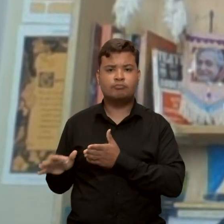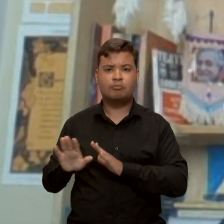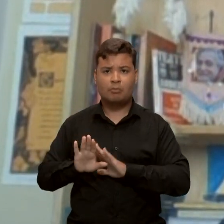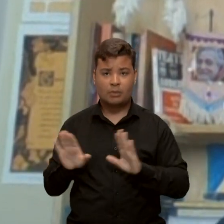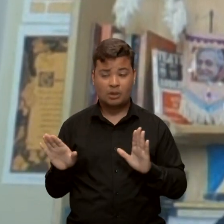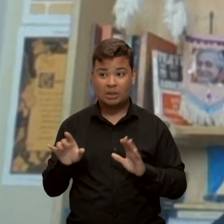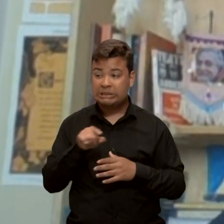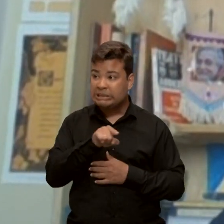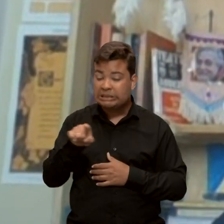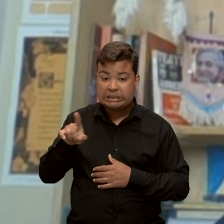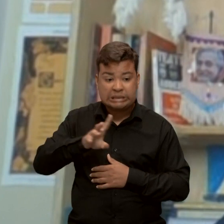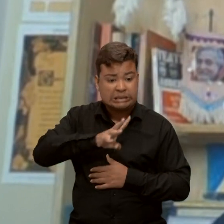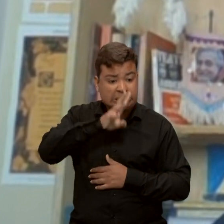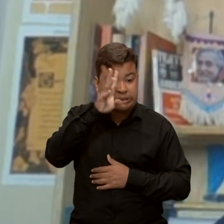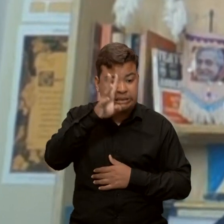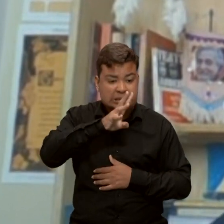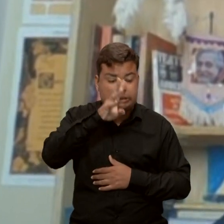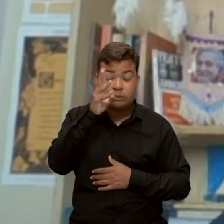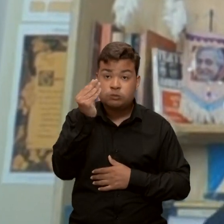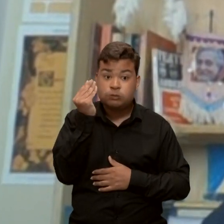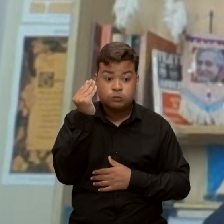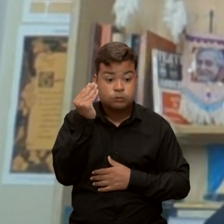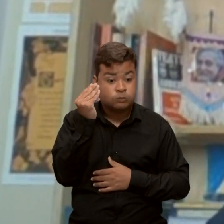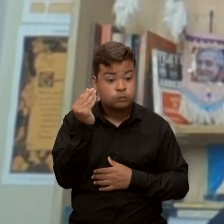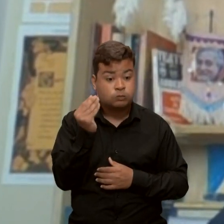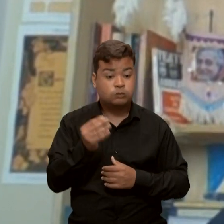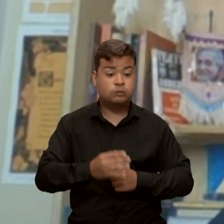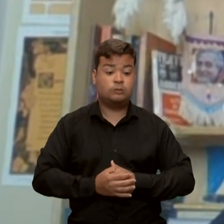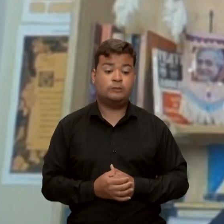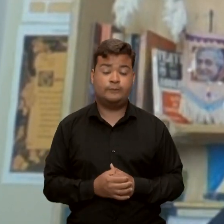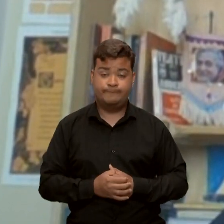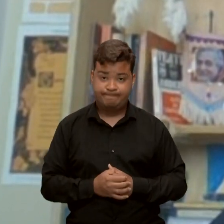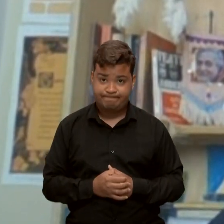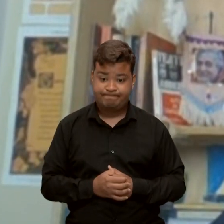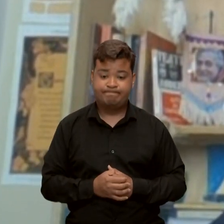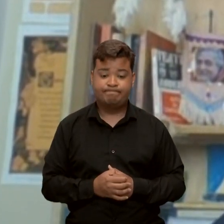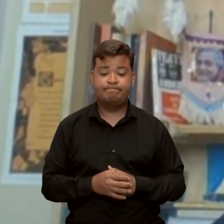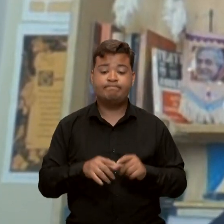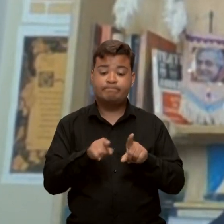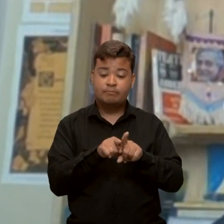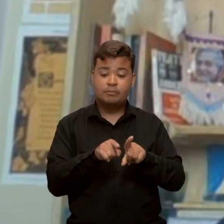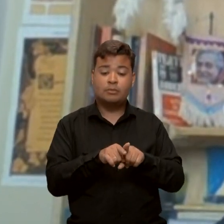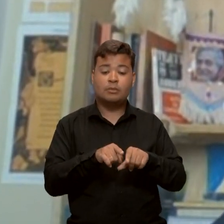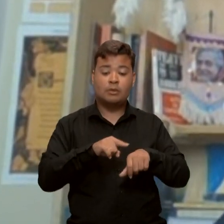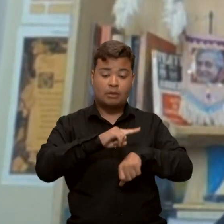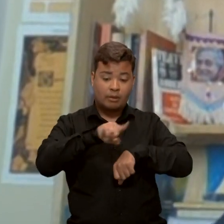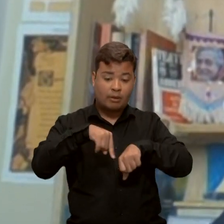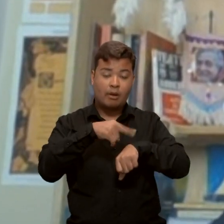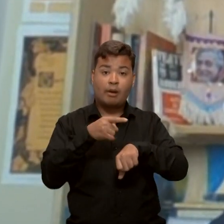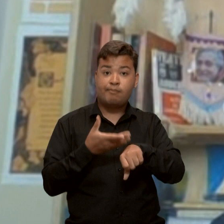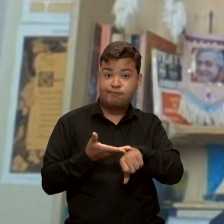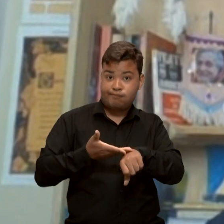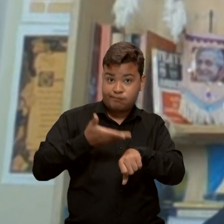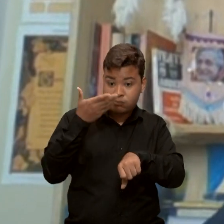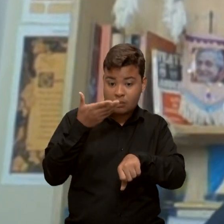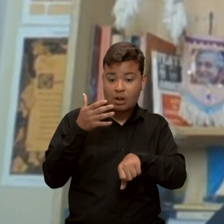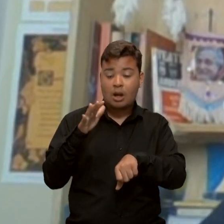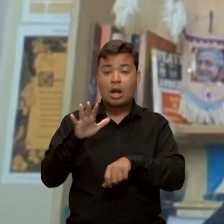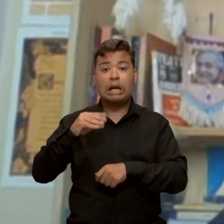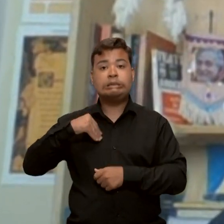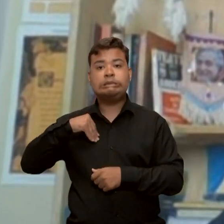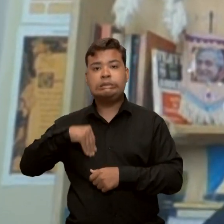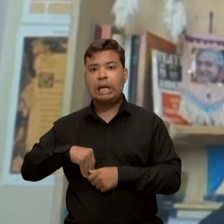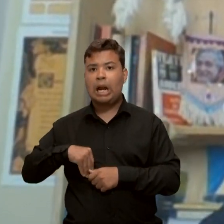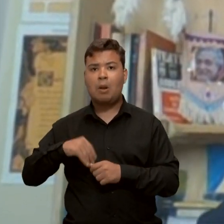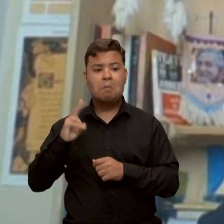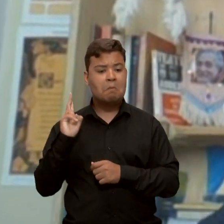um absurdo. É um grandíssimo absurdo. E também aumentar a carga horária sem aumentar o salário, que é um outro ponto dessas mesmas